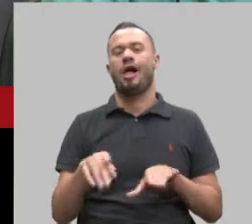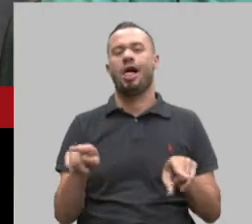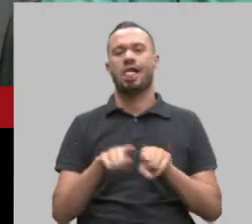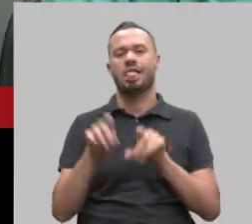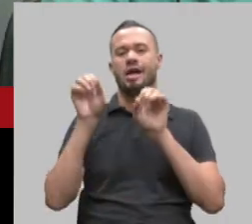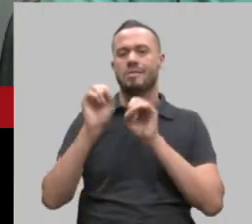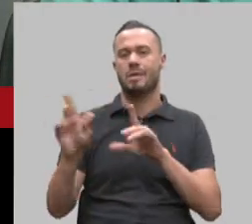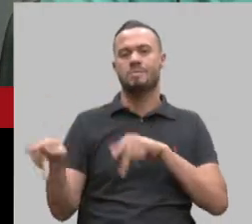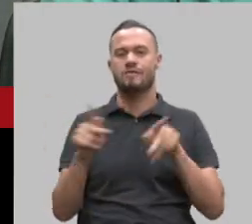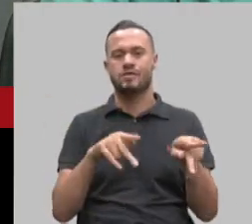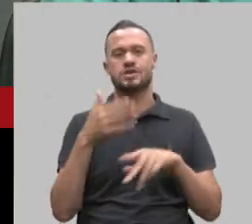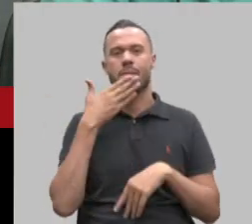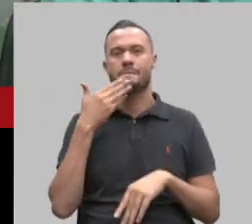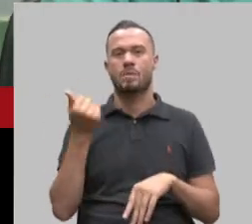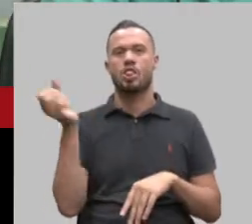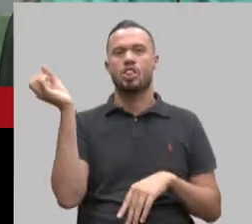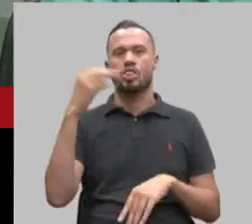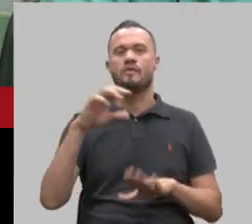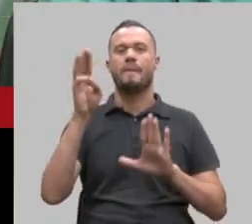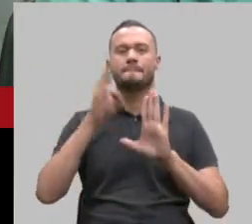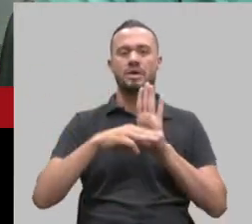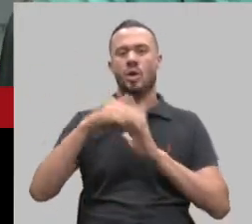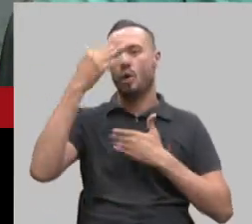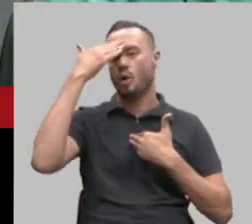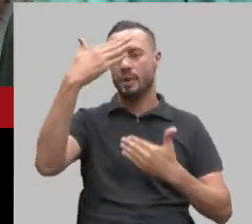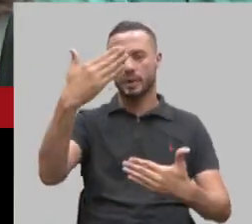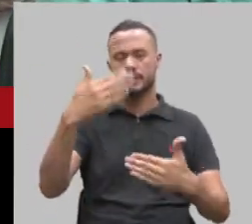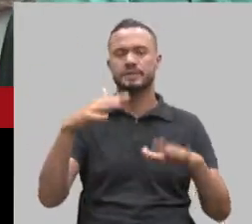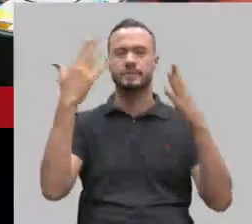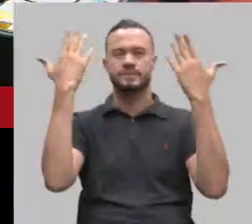adequarem essas novas metodologias muito